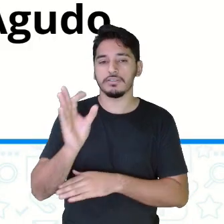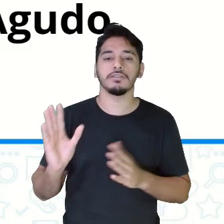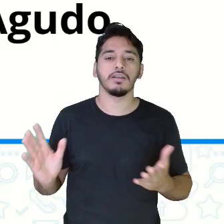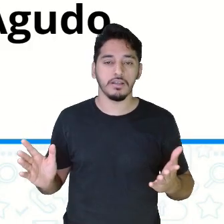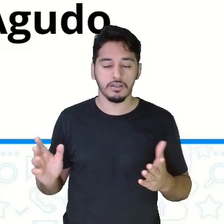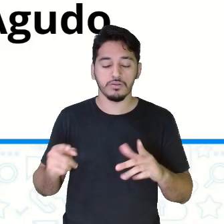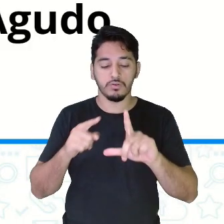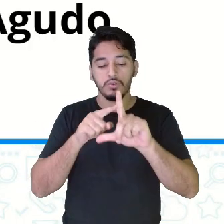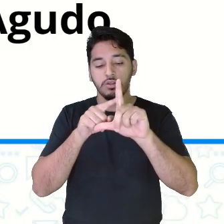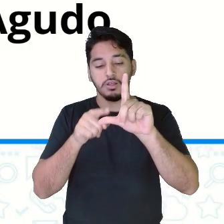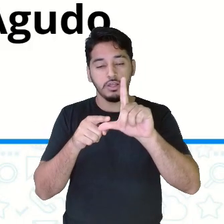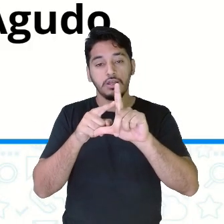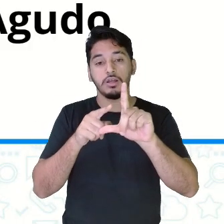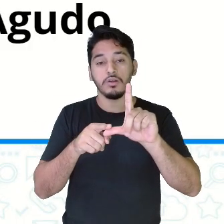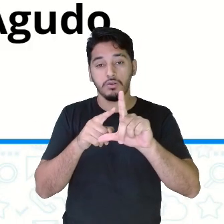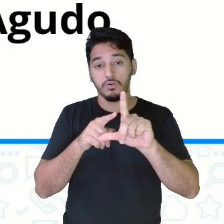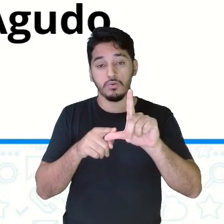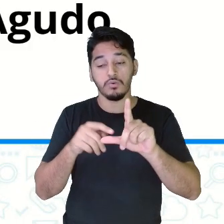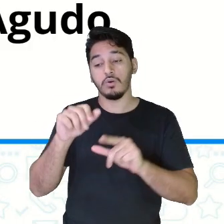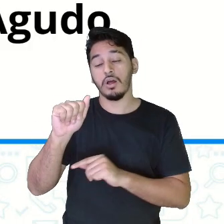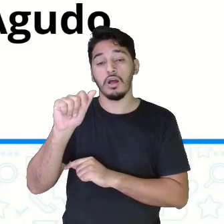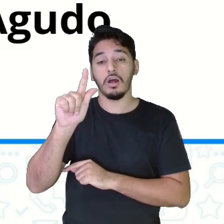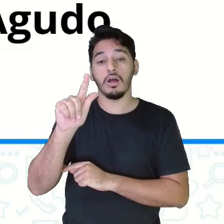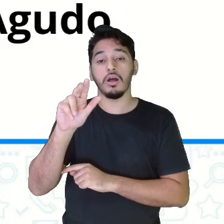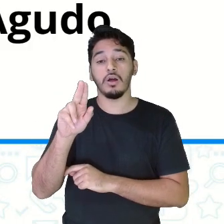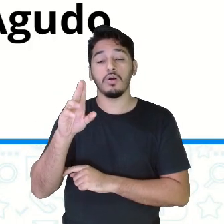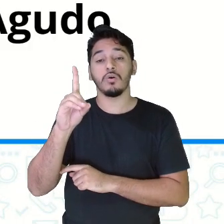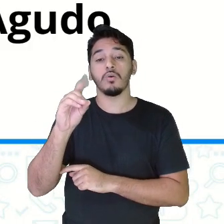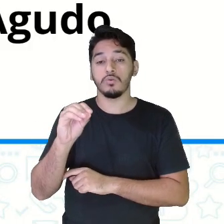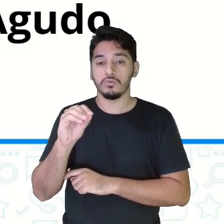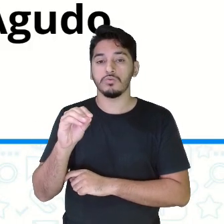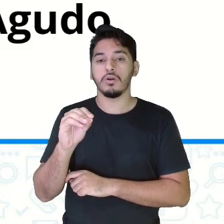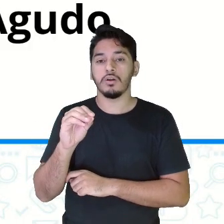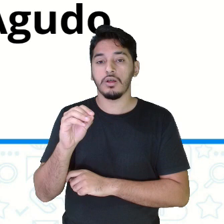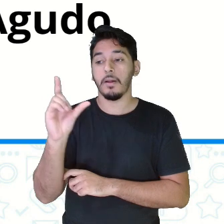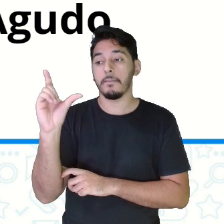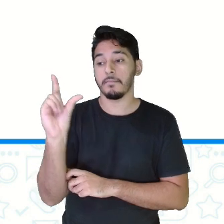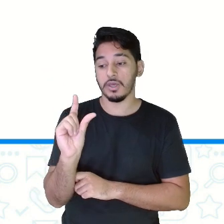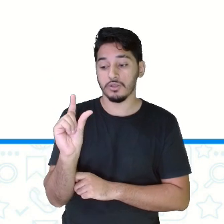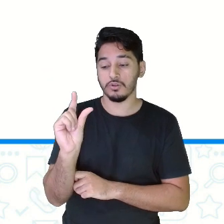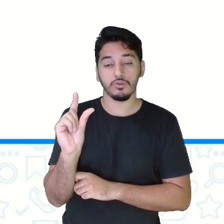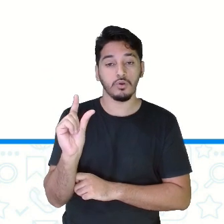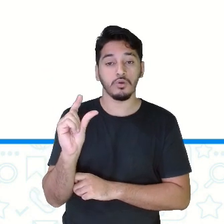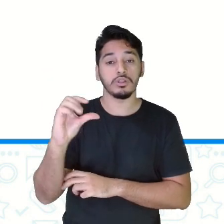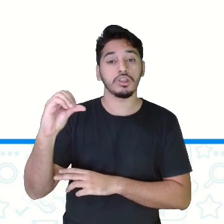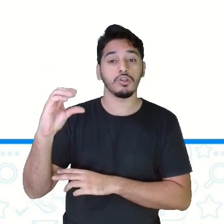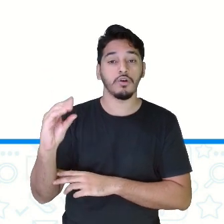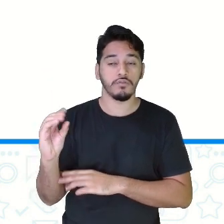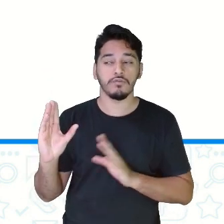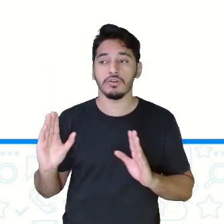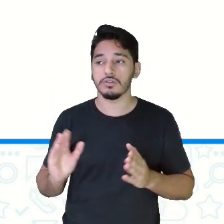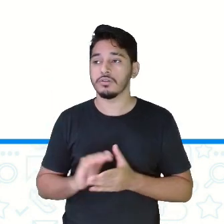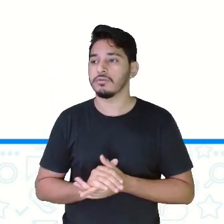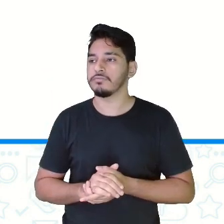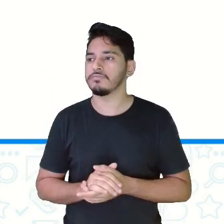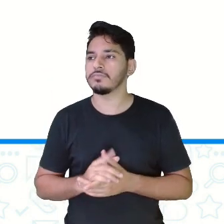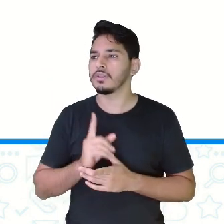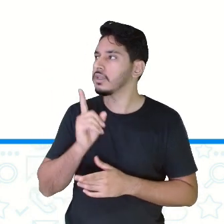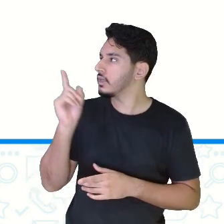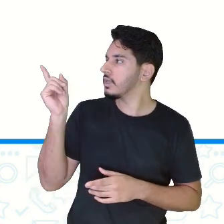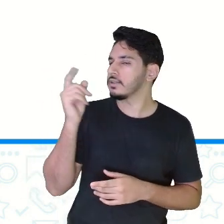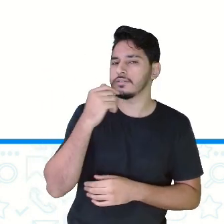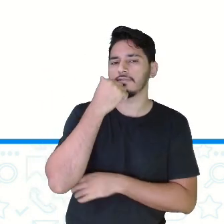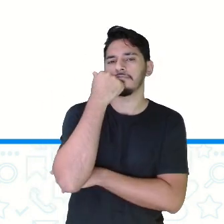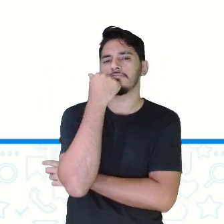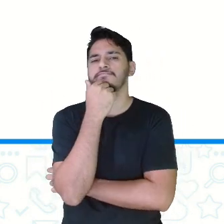mesmo. Ângulo agudo, menor que 90 graus. E esse